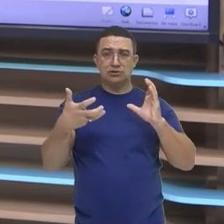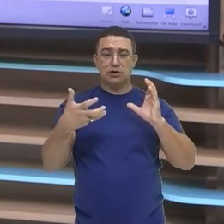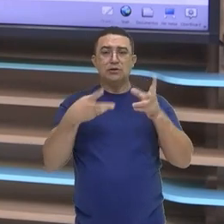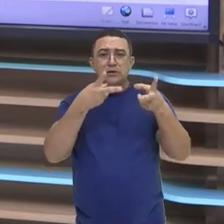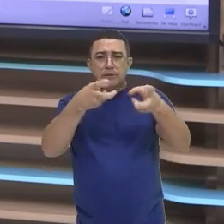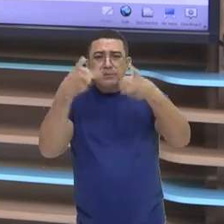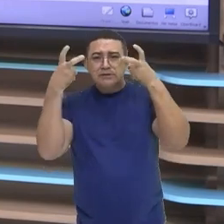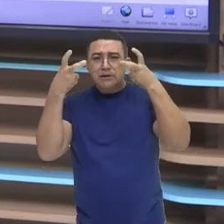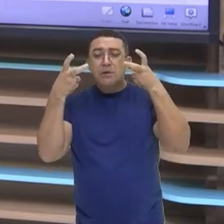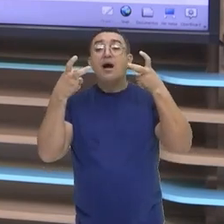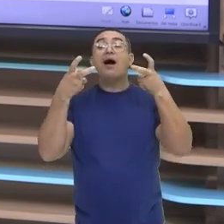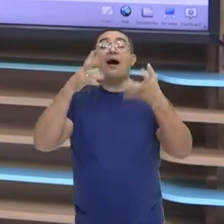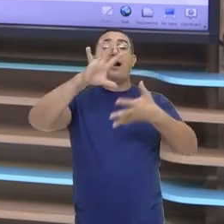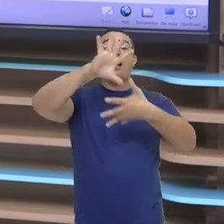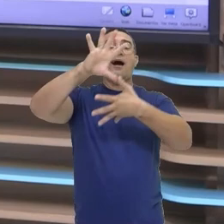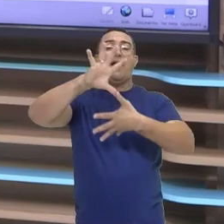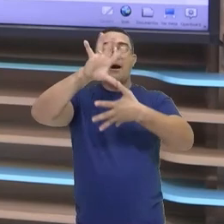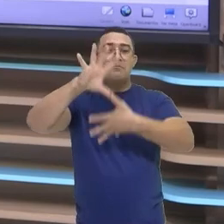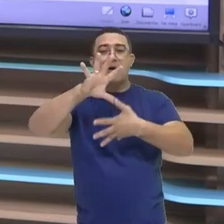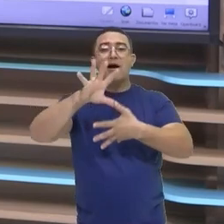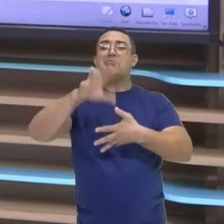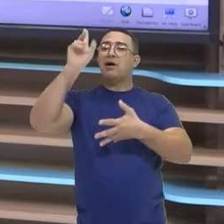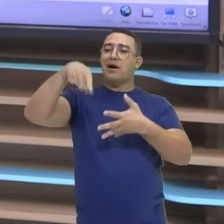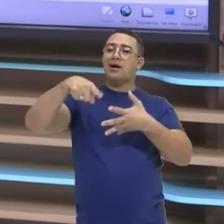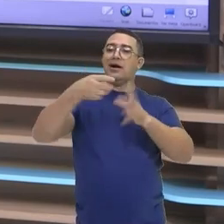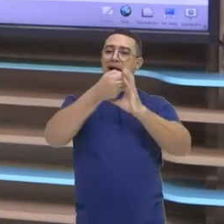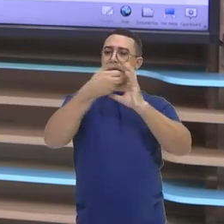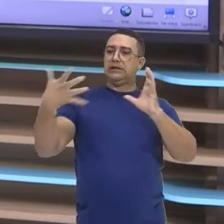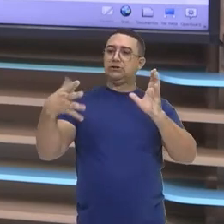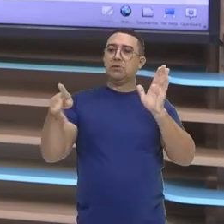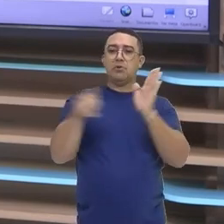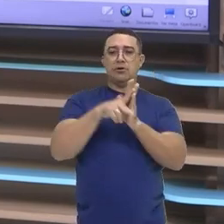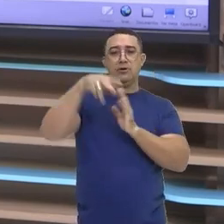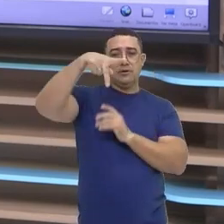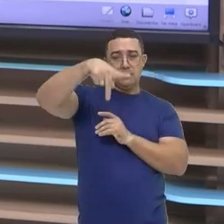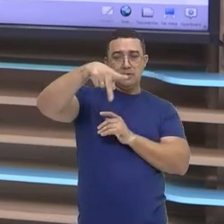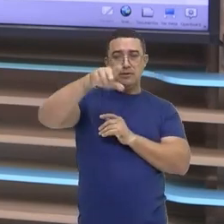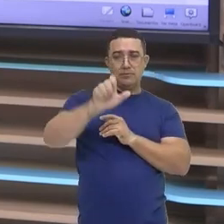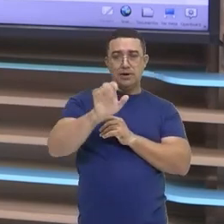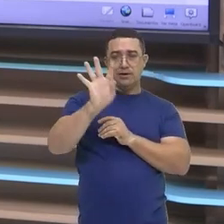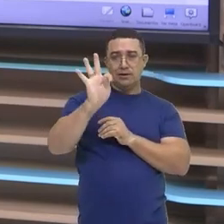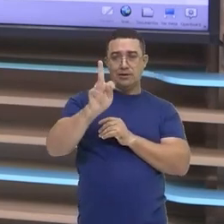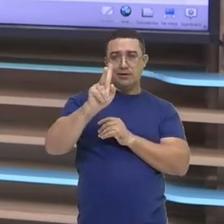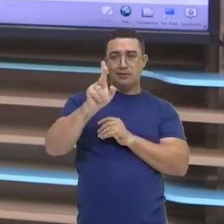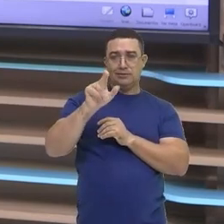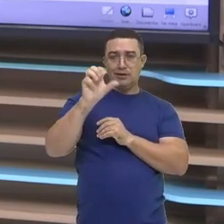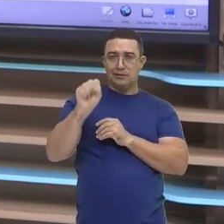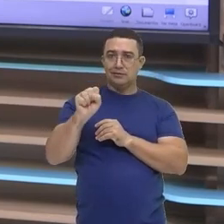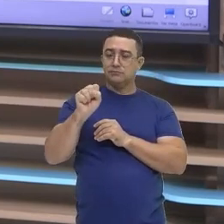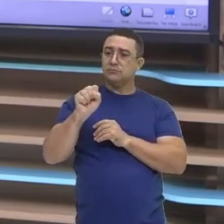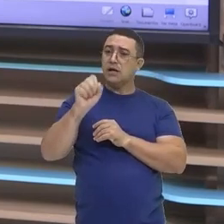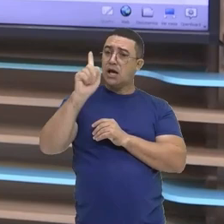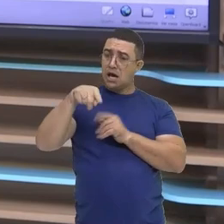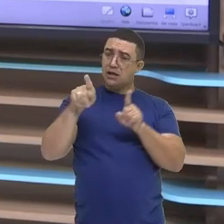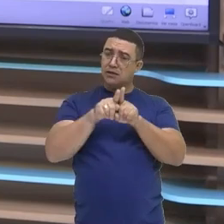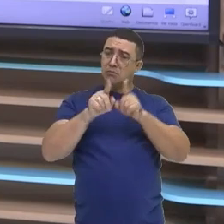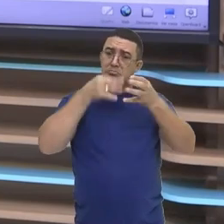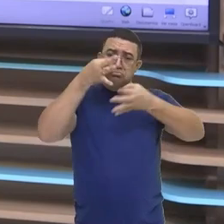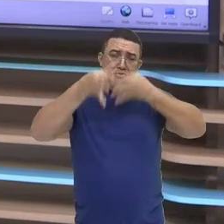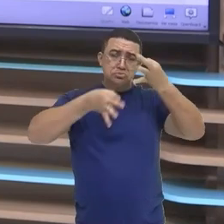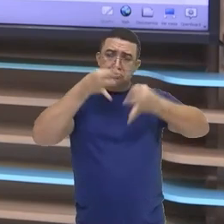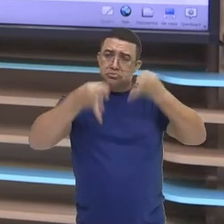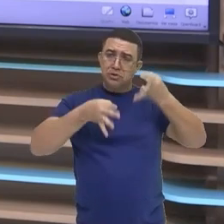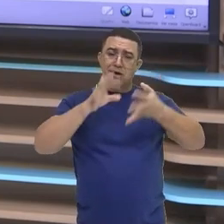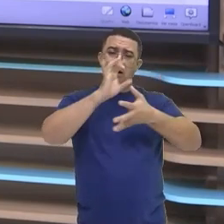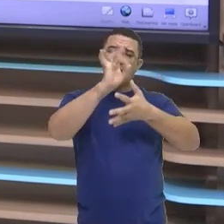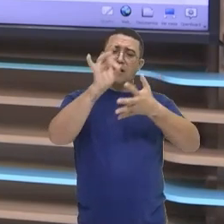observar esse mapa, você já vai lembrar aí que é uma projeção de Peters. que também é uma crítica, né? Cada um desse tipo